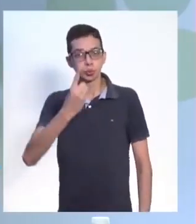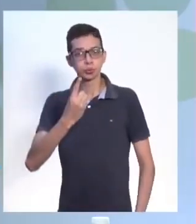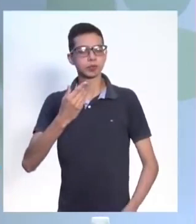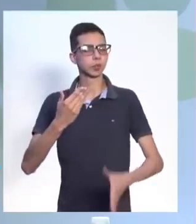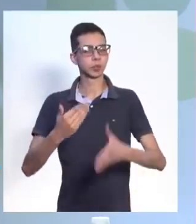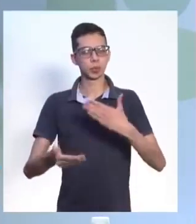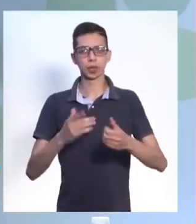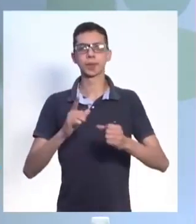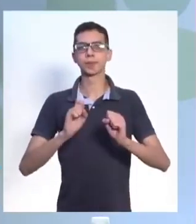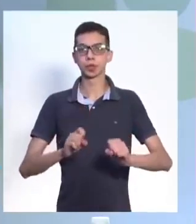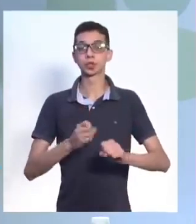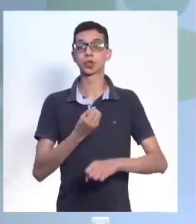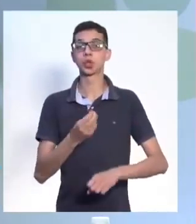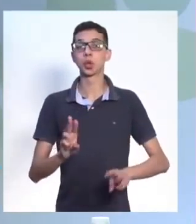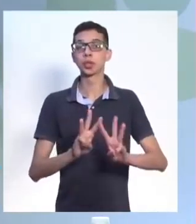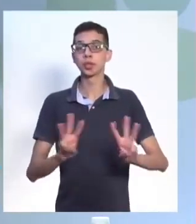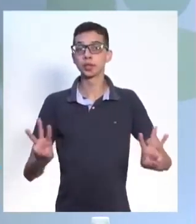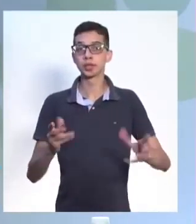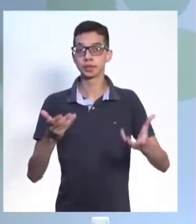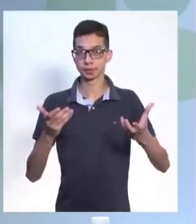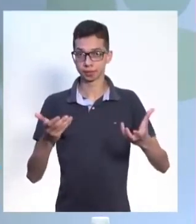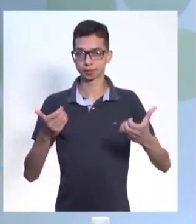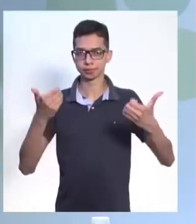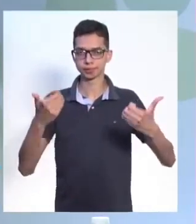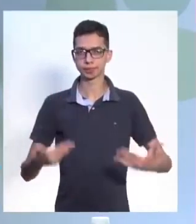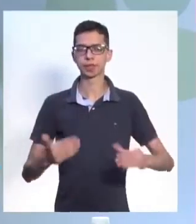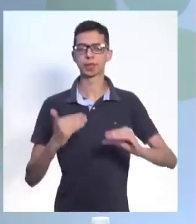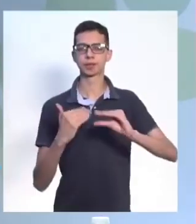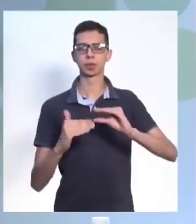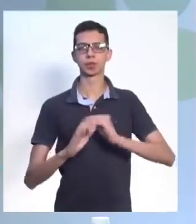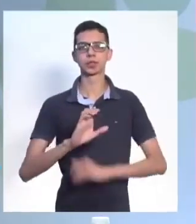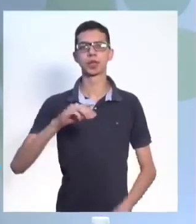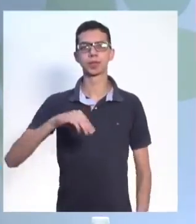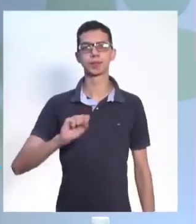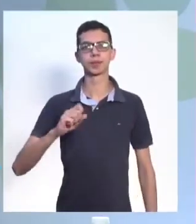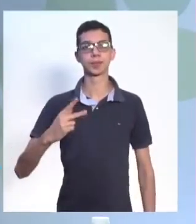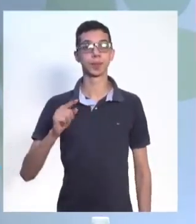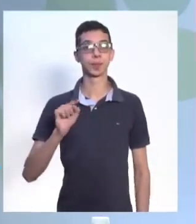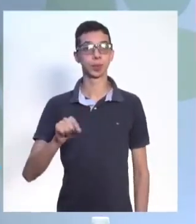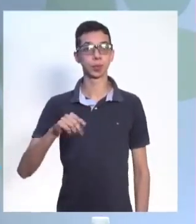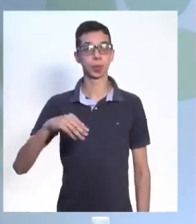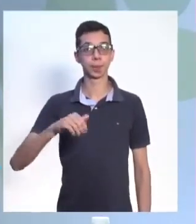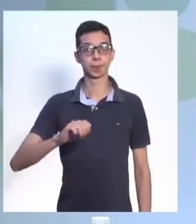da inscrição, alguma coisa, que é o nosso e-mail, que é o